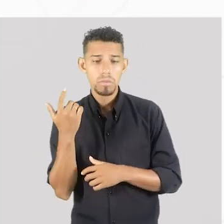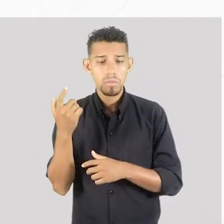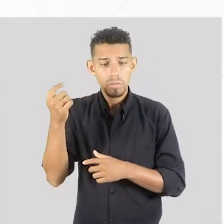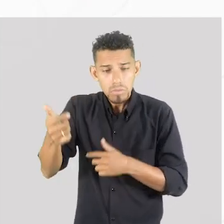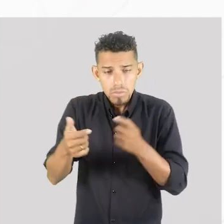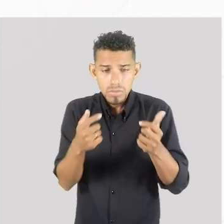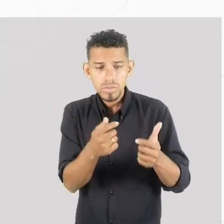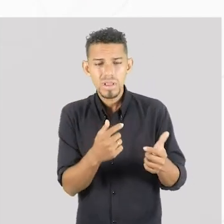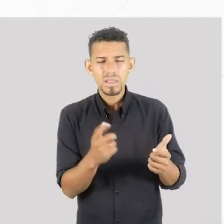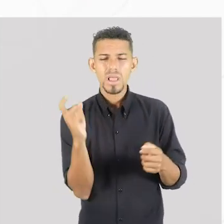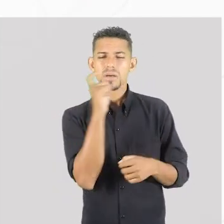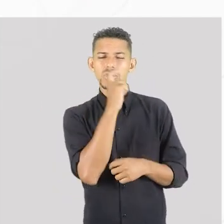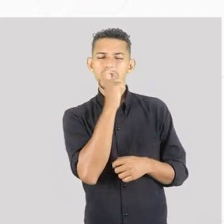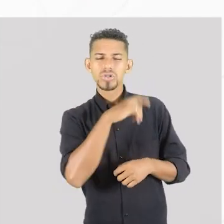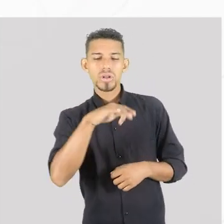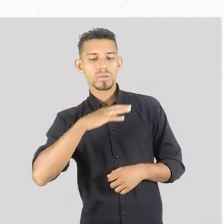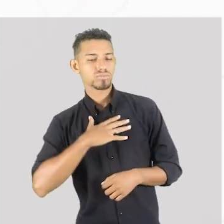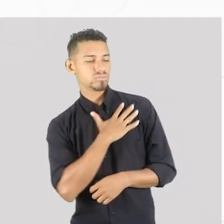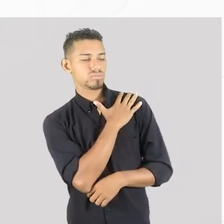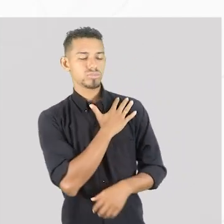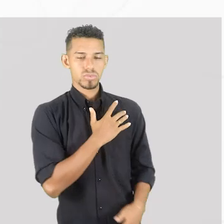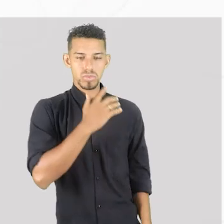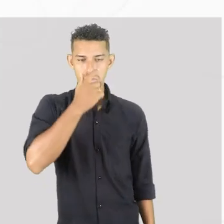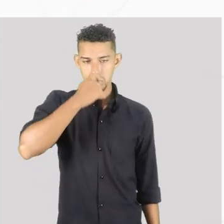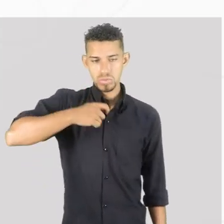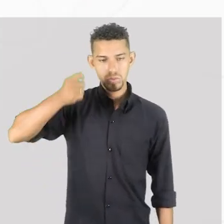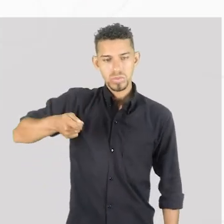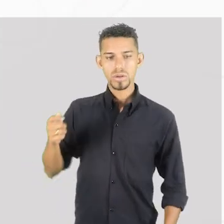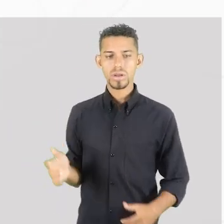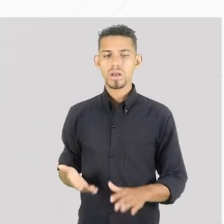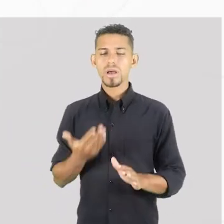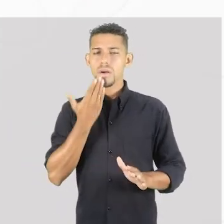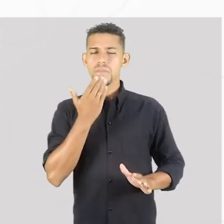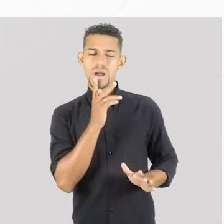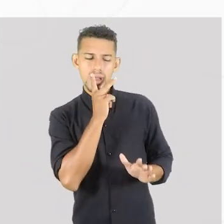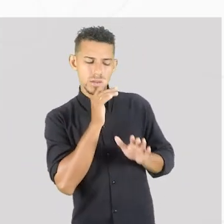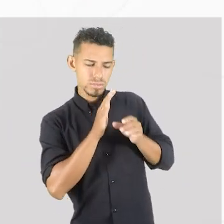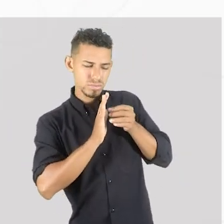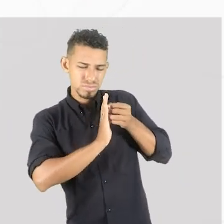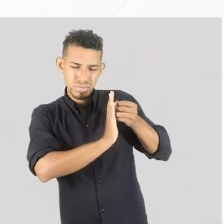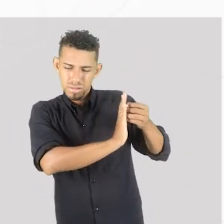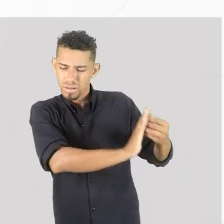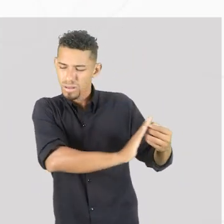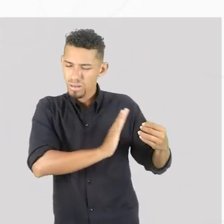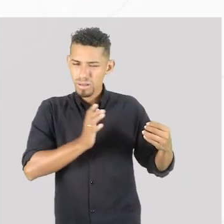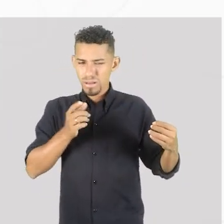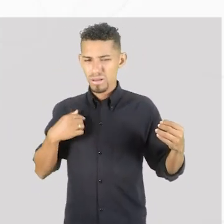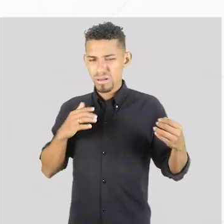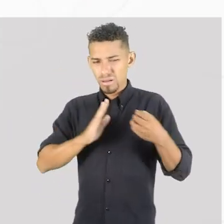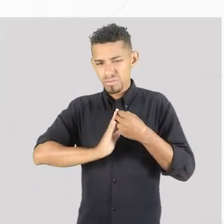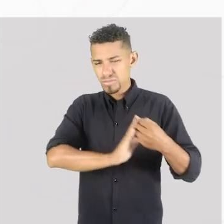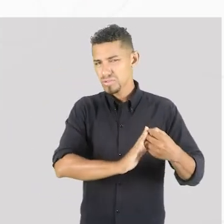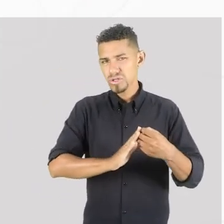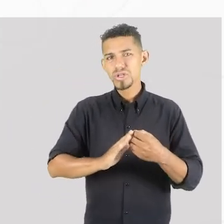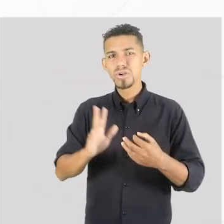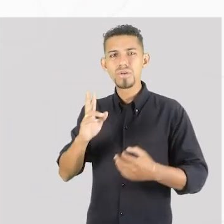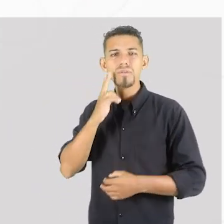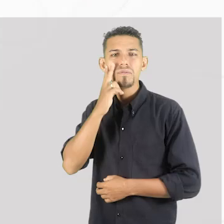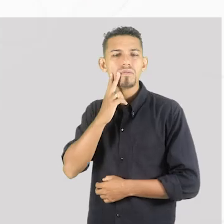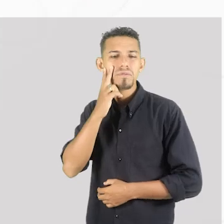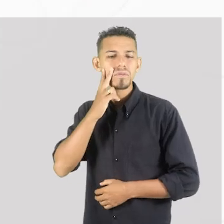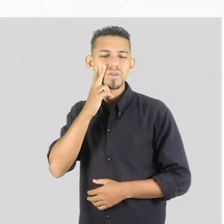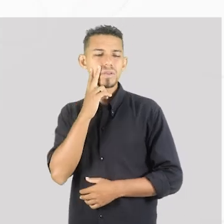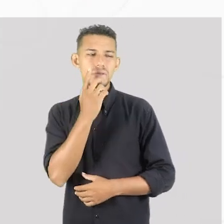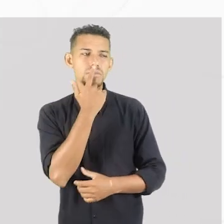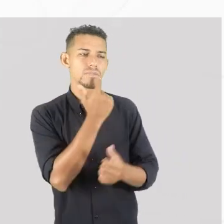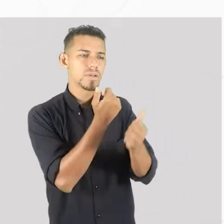fazendo referência à ditadura militar. Pai, afasta de mim esse cálice, afasta de mim esse cálice de vinho tinto de sangue, certo?